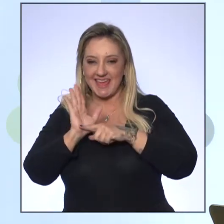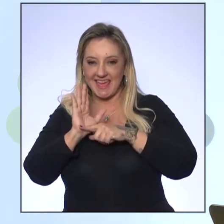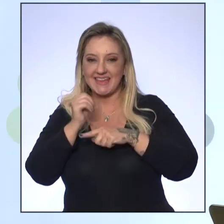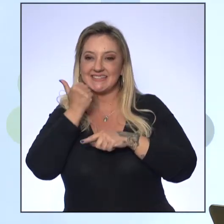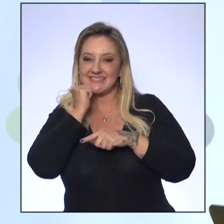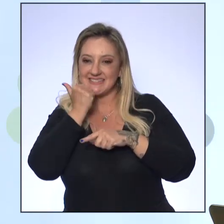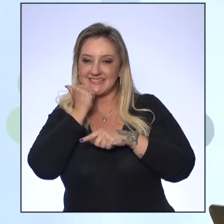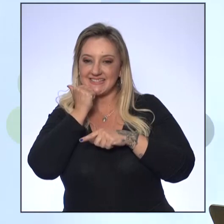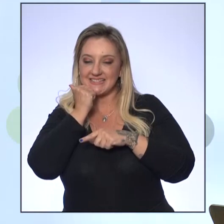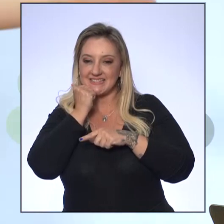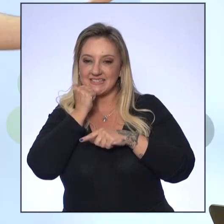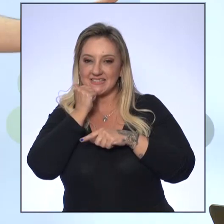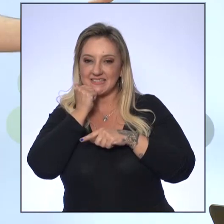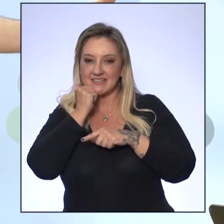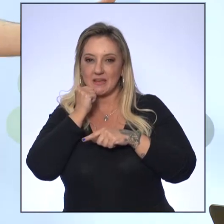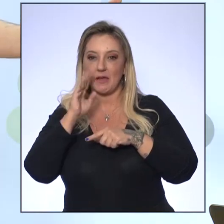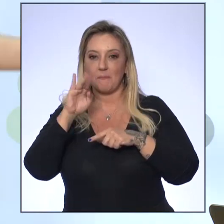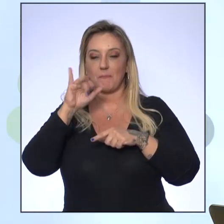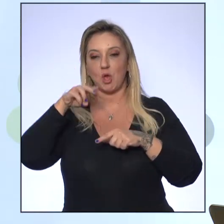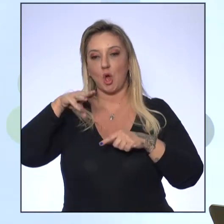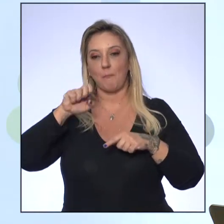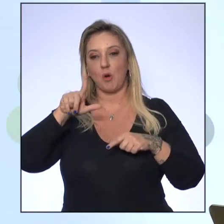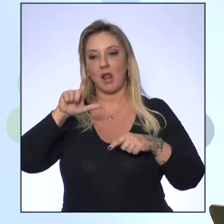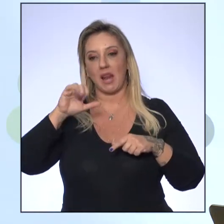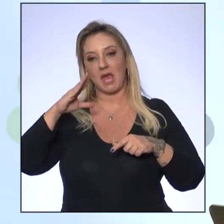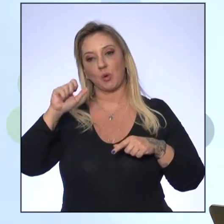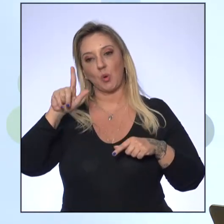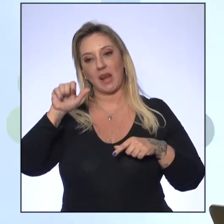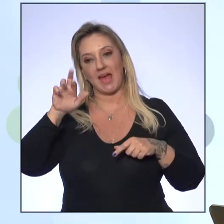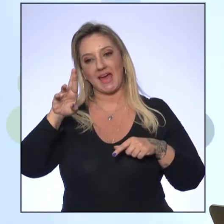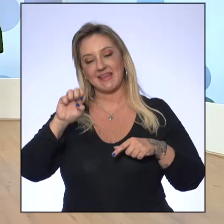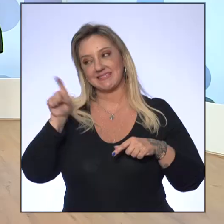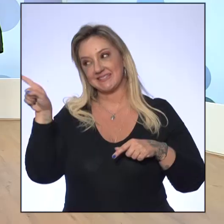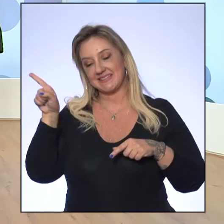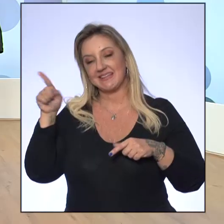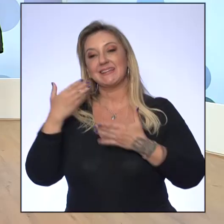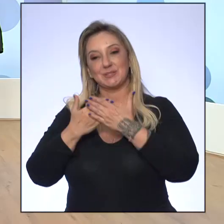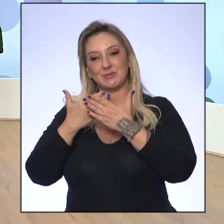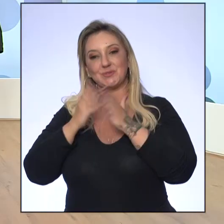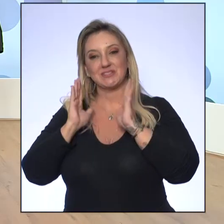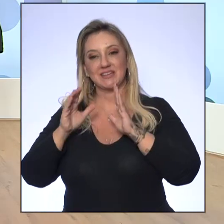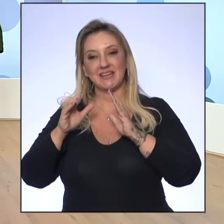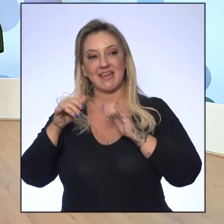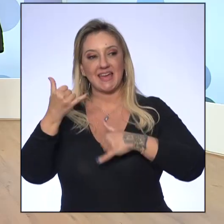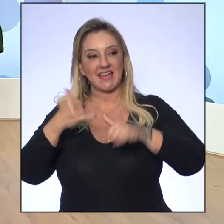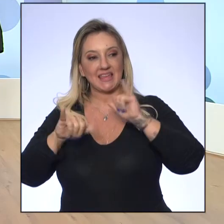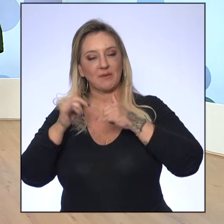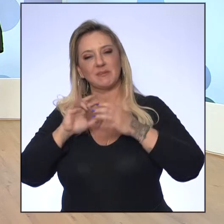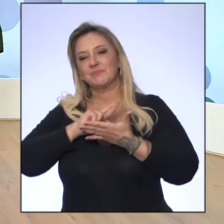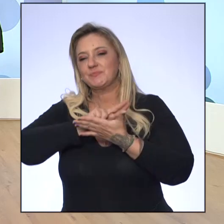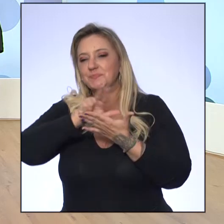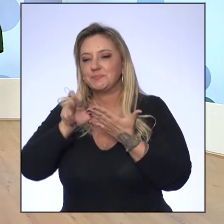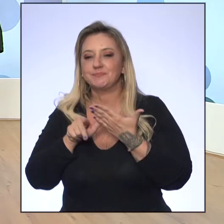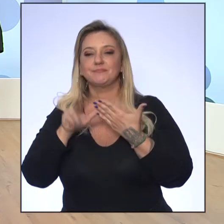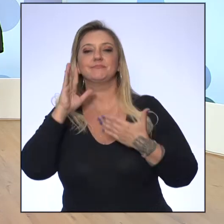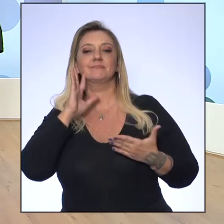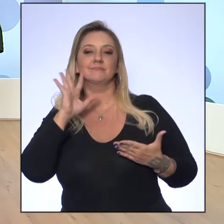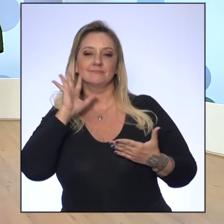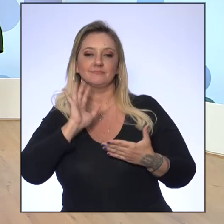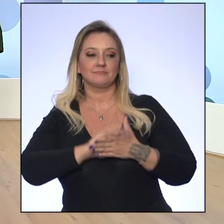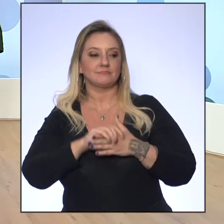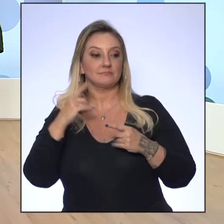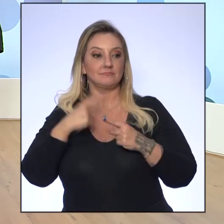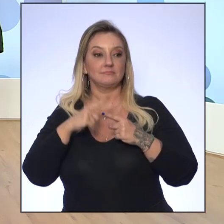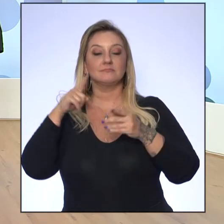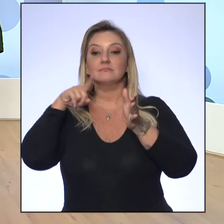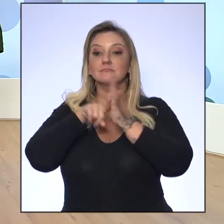físicas e biomoleculares, que é o curso que o Bruno fez. Você pode fazer química. Então, são diversos cursos e isso que é muito legal, porque